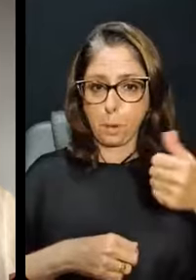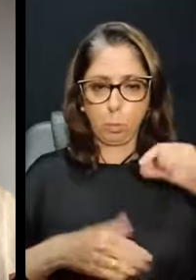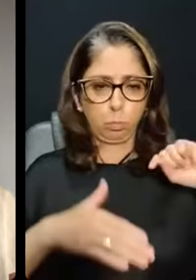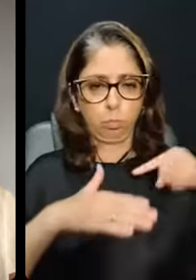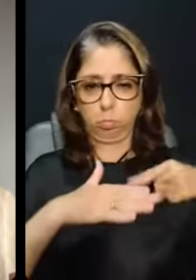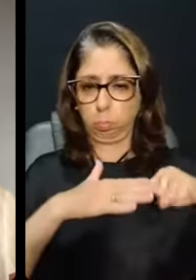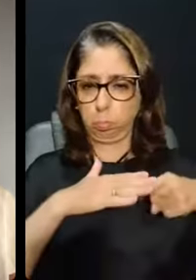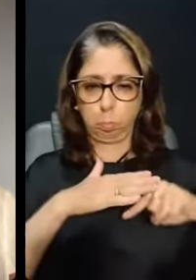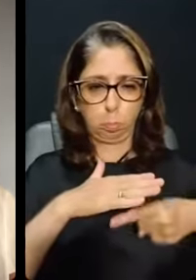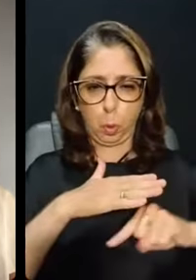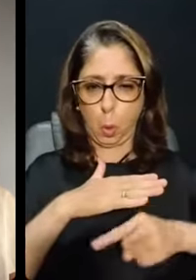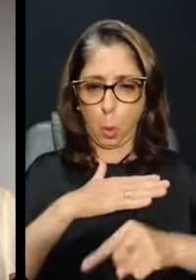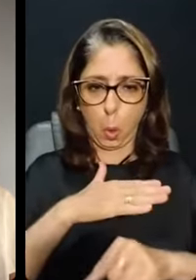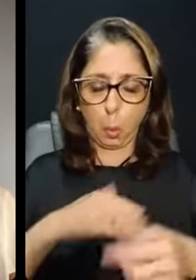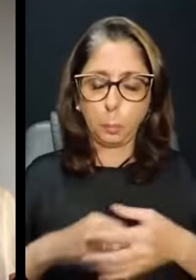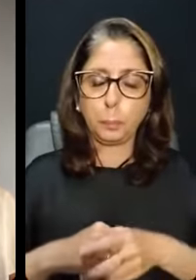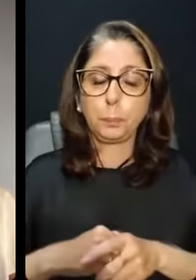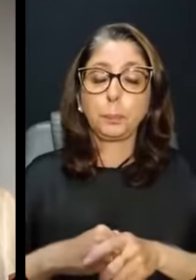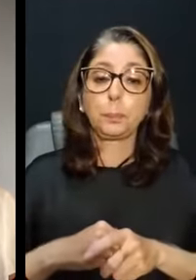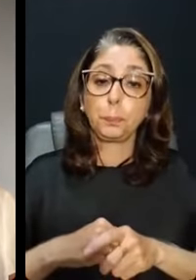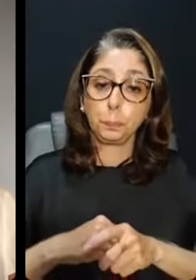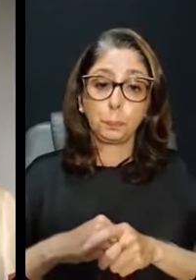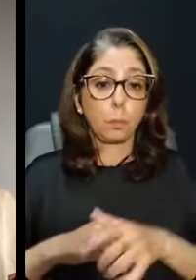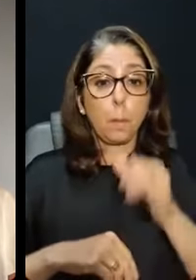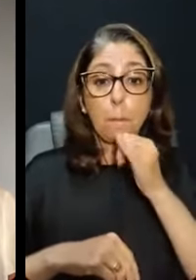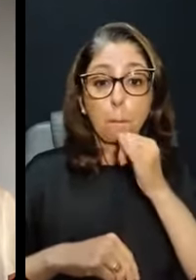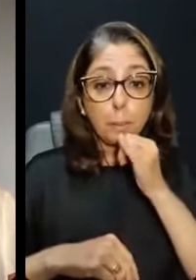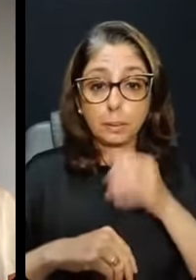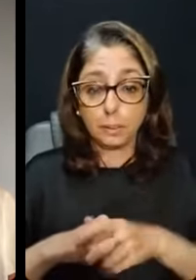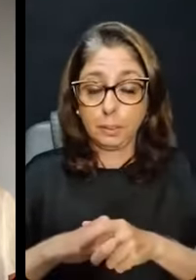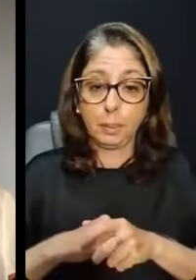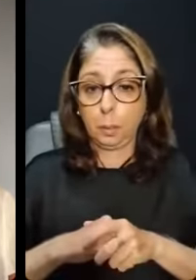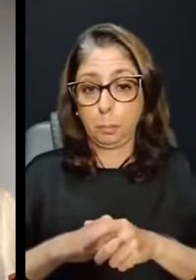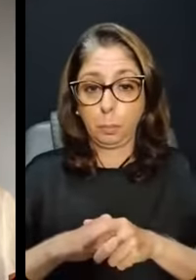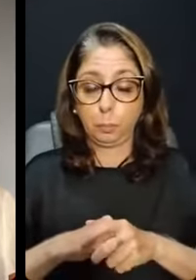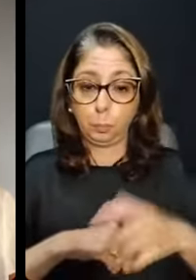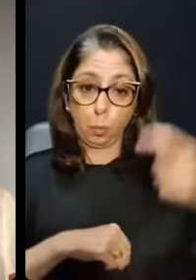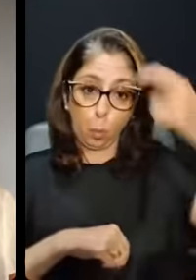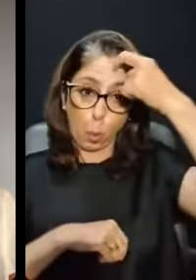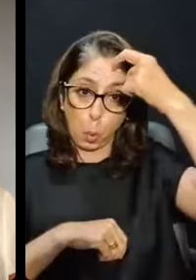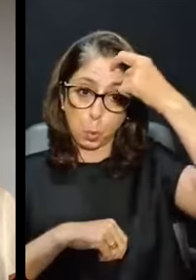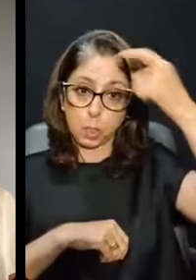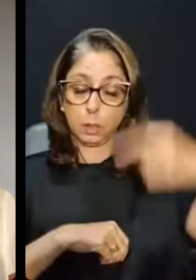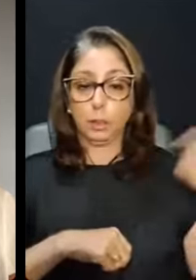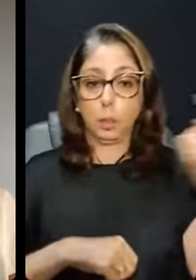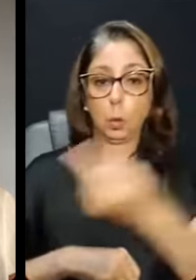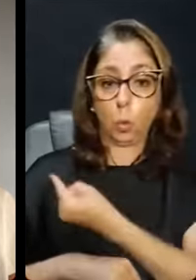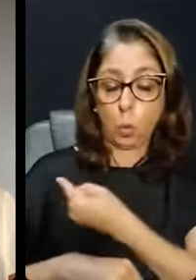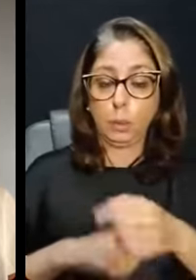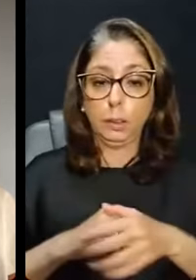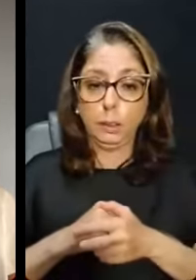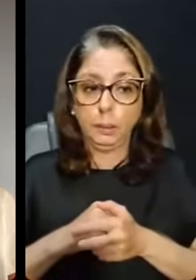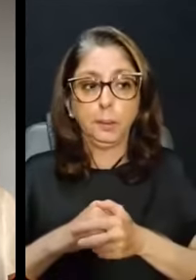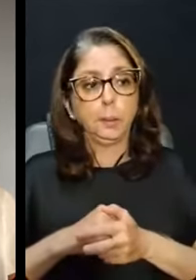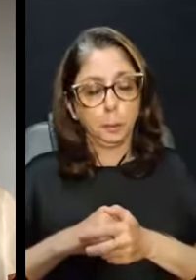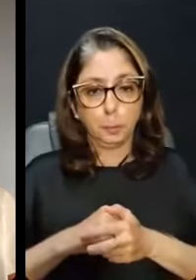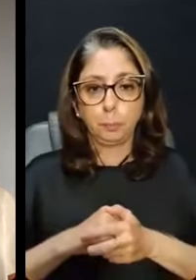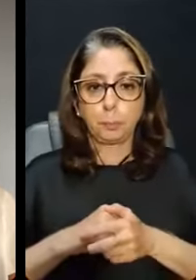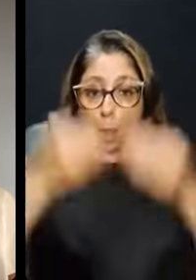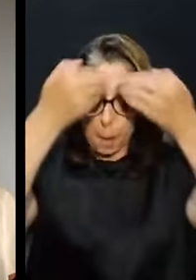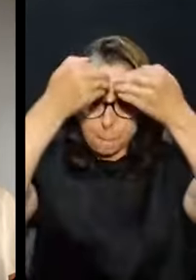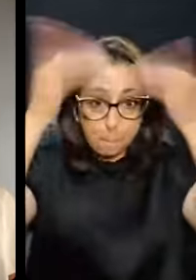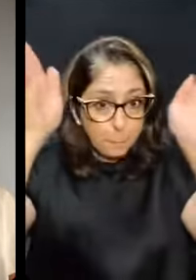consciência, né? Algo que a gente passava e não via, passa a ser real, o quanto